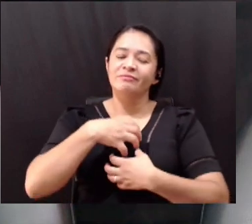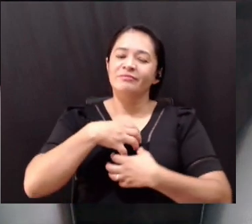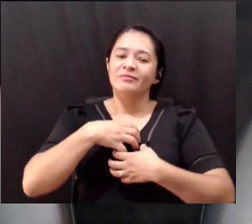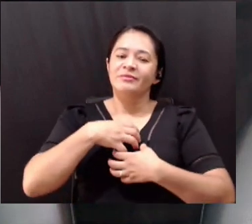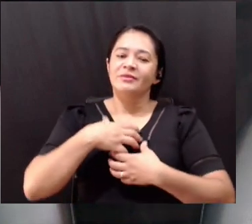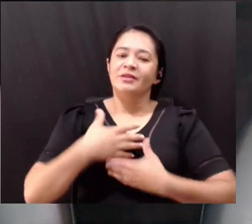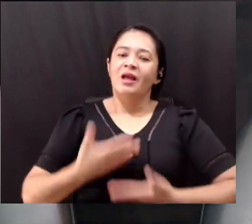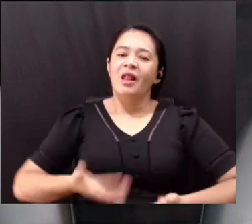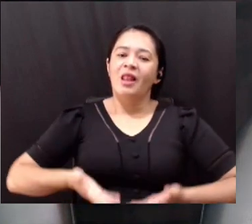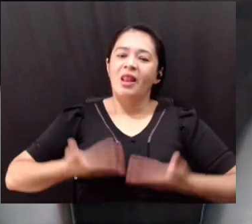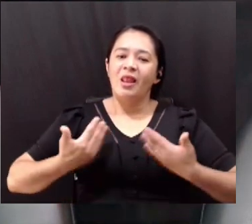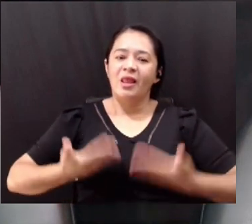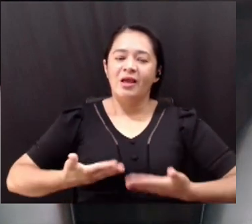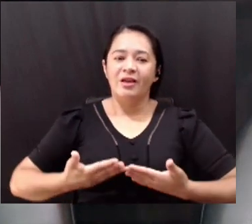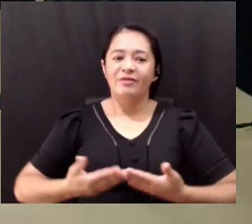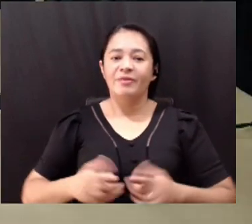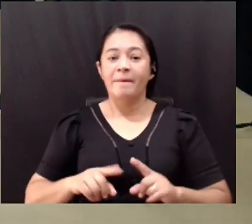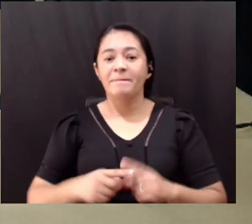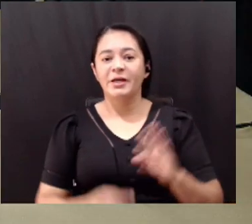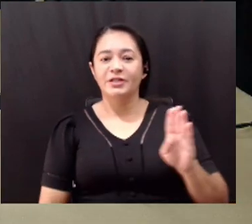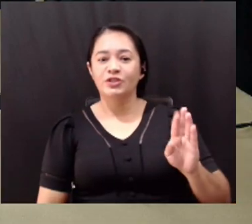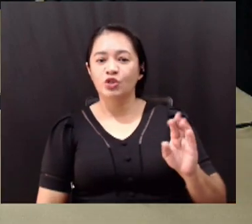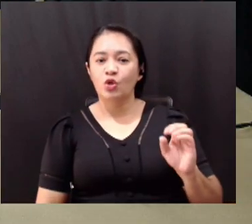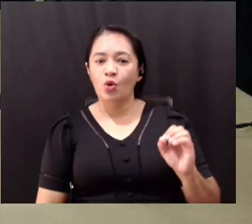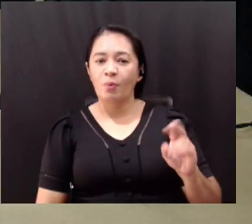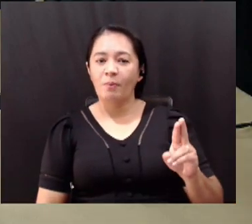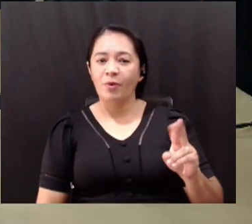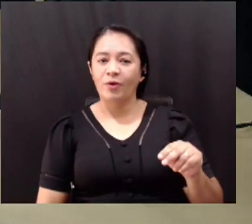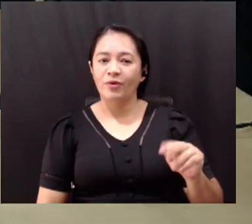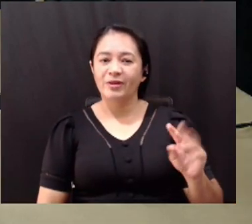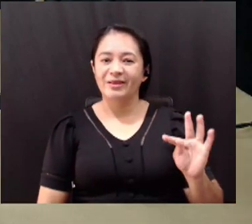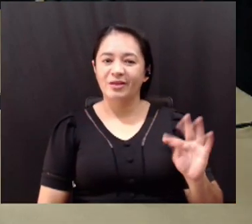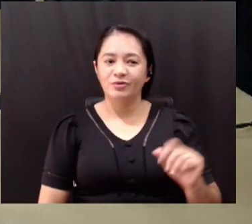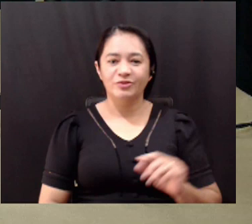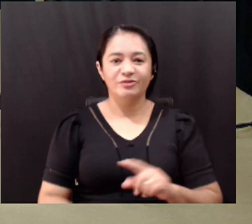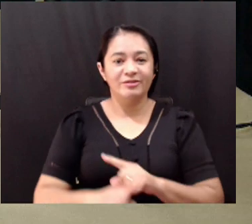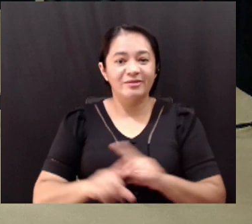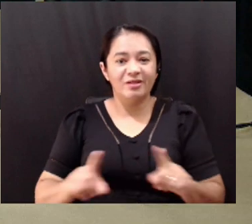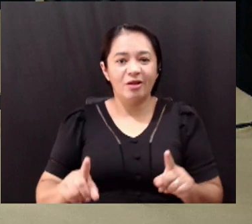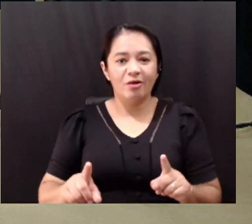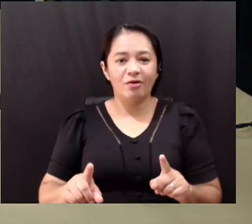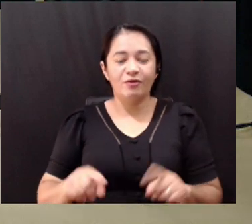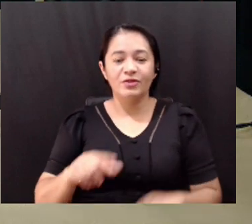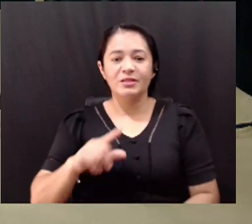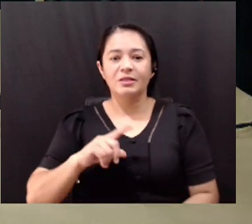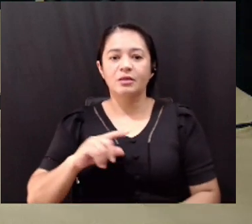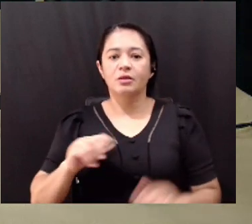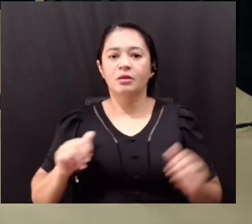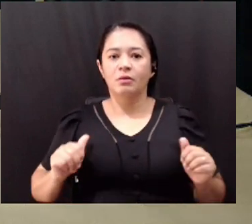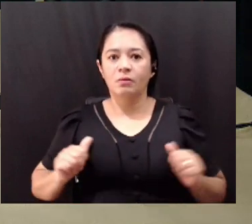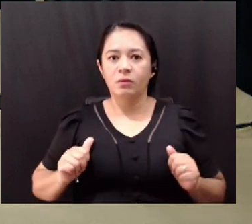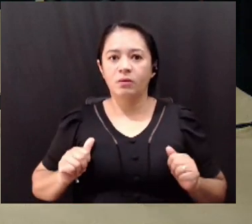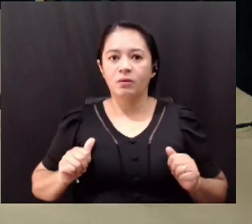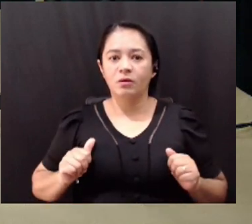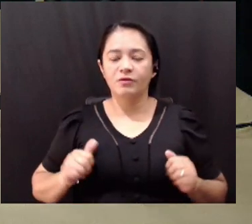burnout não tem abastecimento. Não recarrega, né? Você tem um anestesiamento para você continuar